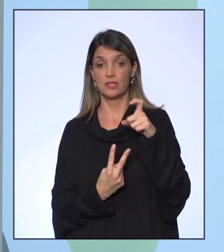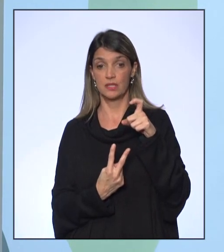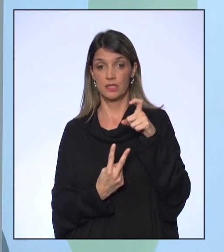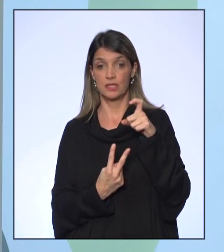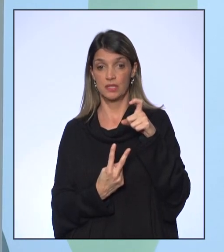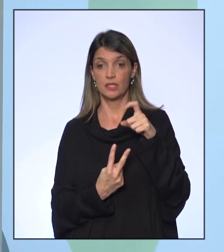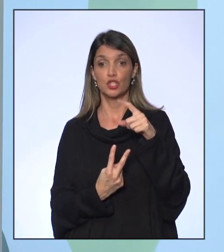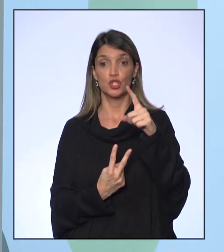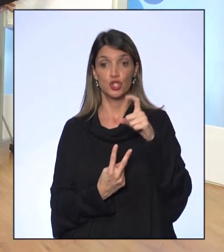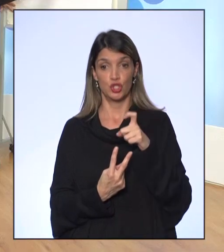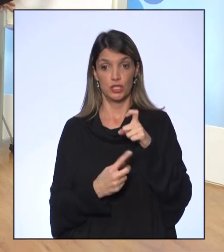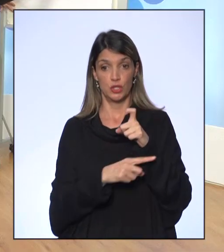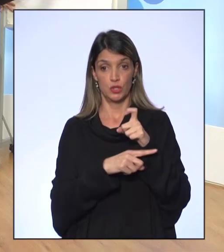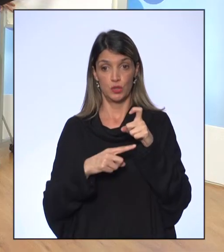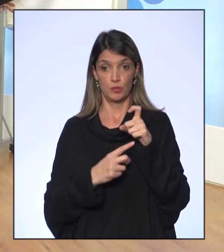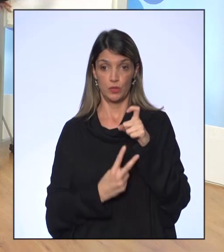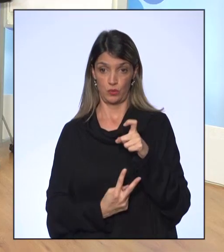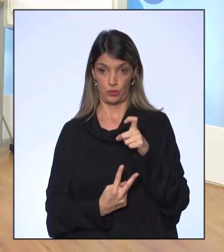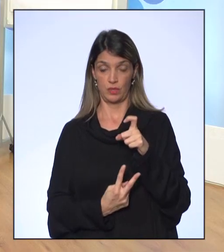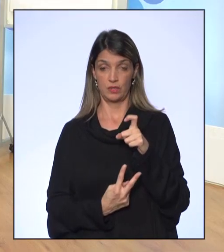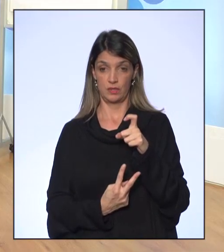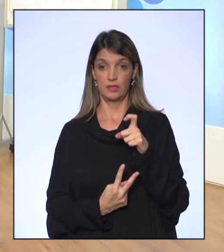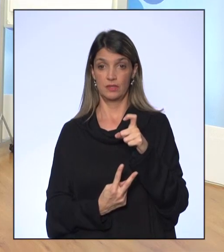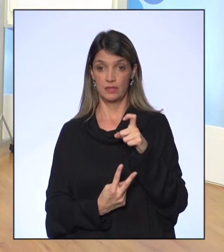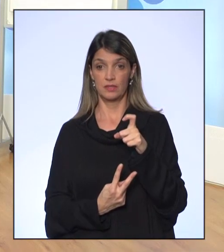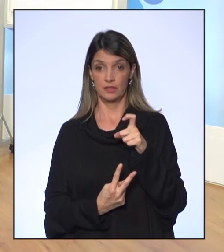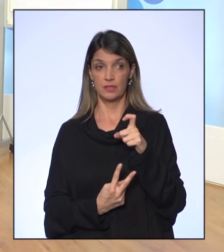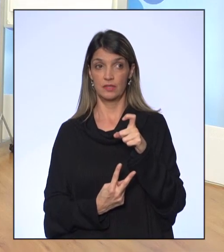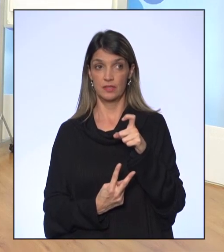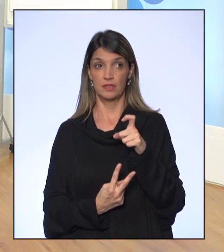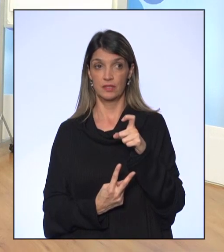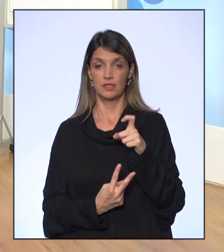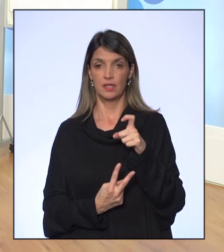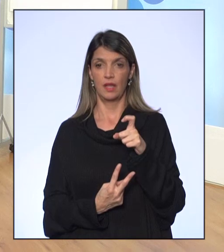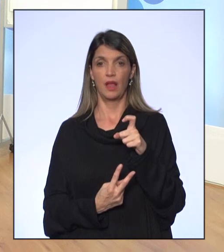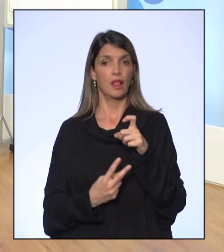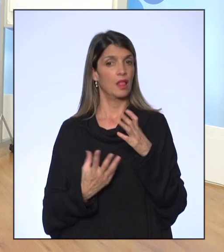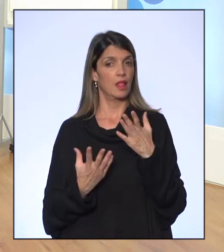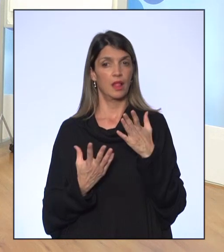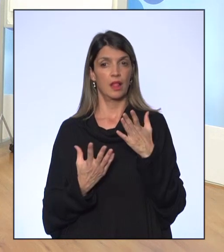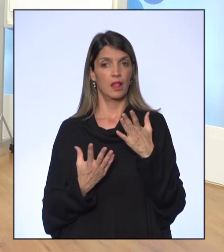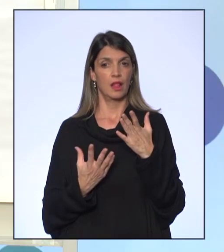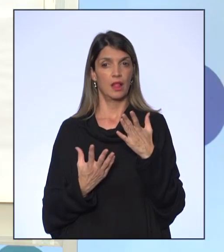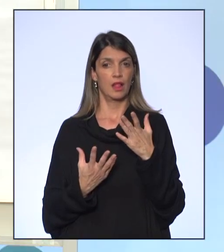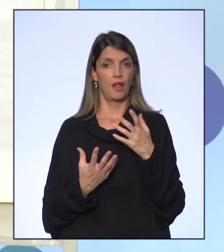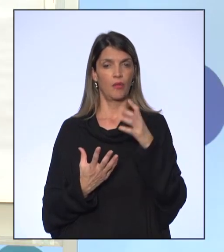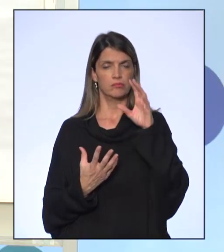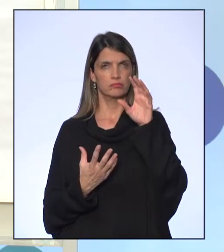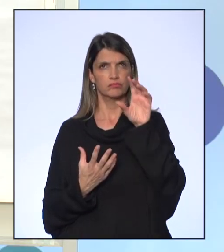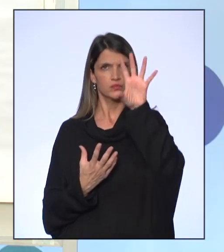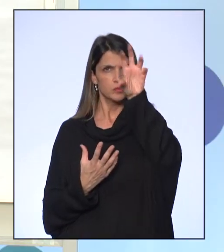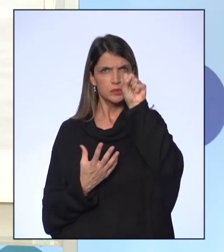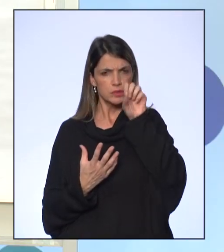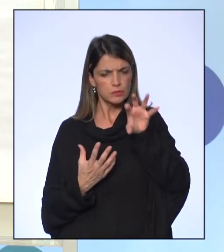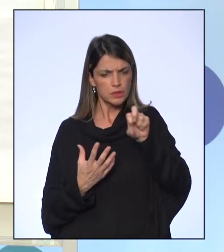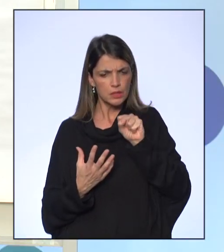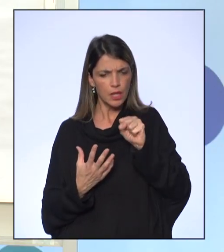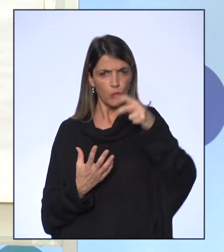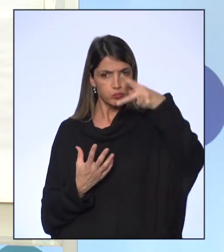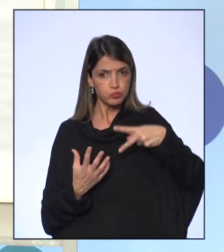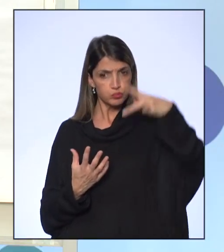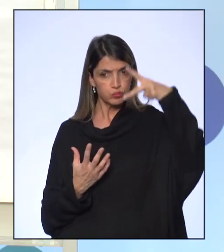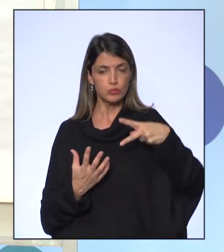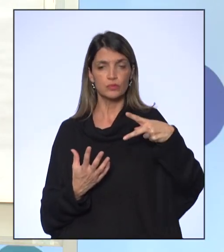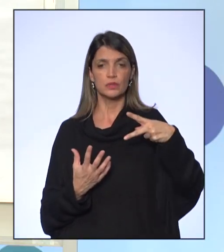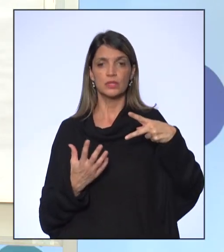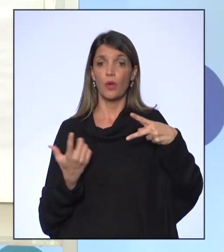escrever x sobre 2. Ah, Tudo bem? Então, eu tenho que pegar os elementos aqui que são proporcionais, não é isso? perfeito.